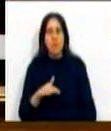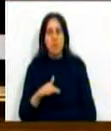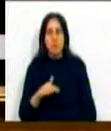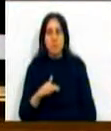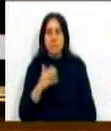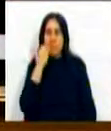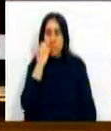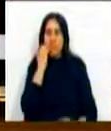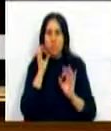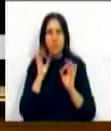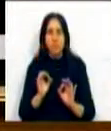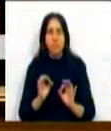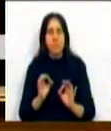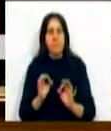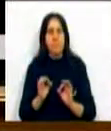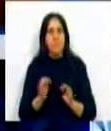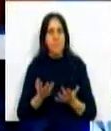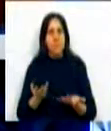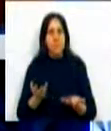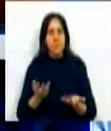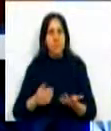muito sérias de